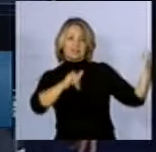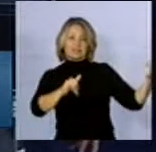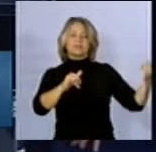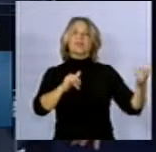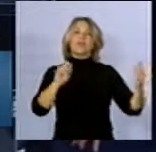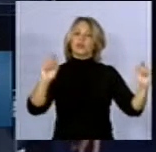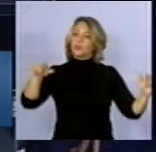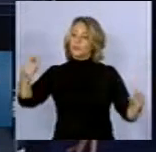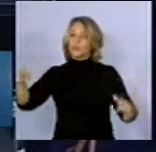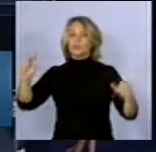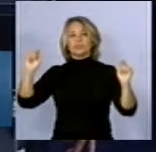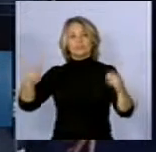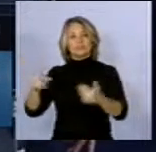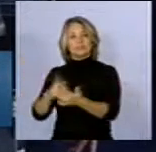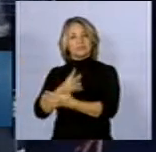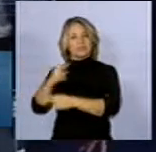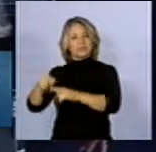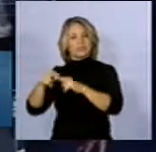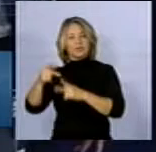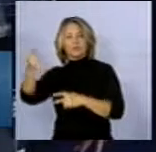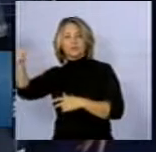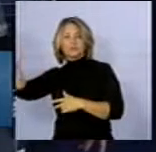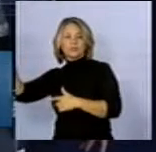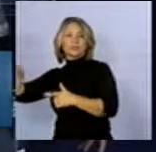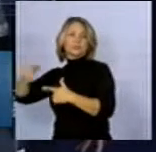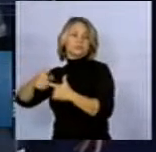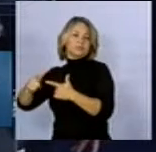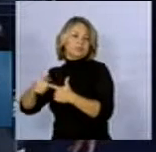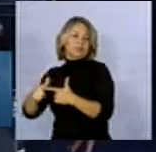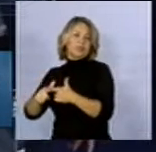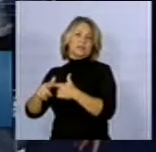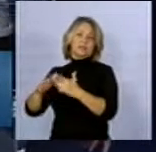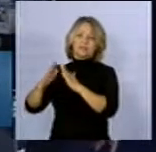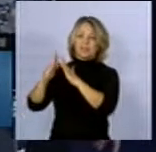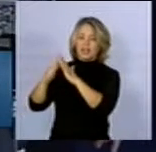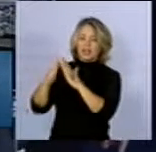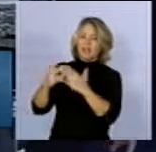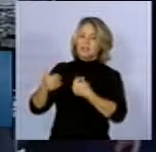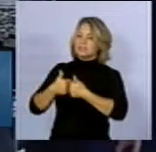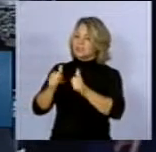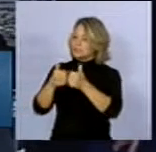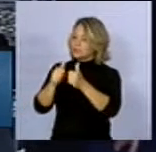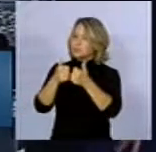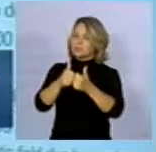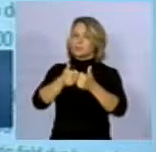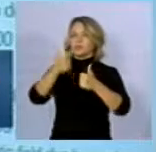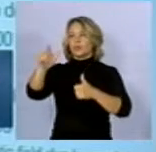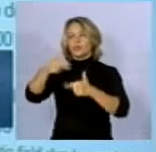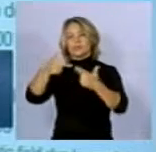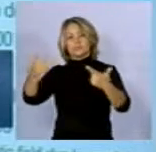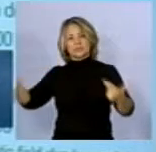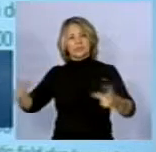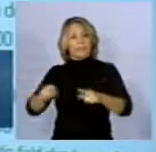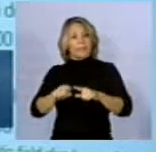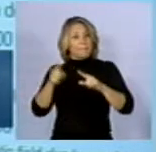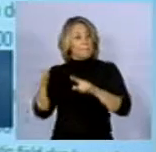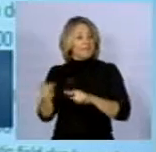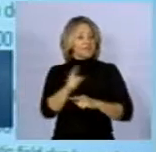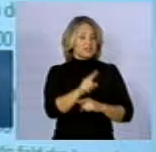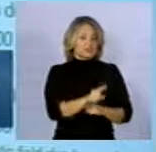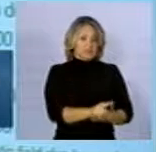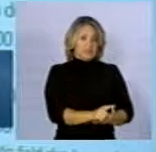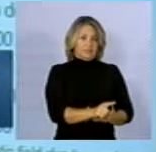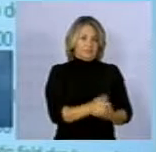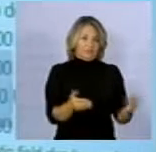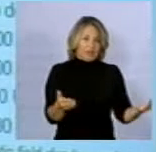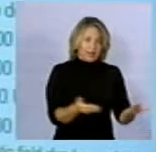deveria ser atribuído a outras fontes domésticas, transportes e assim por diante. Por outro lado da